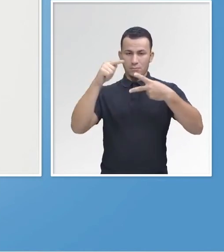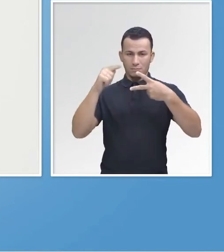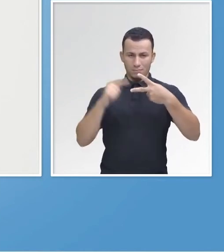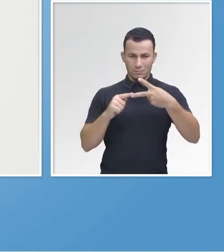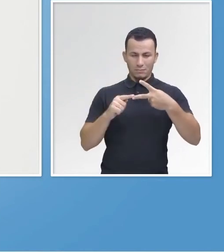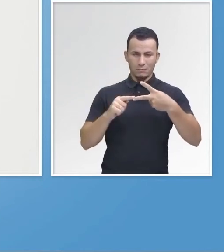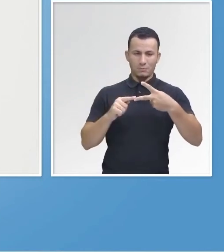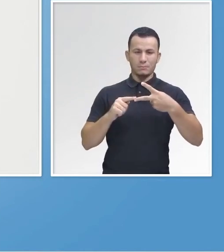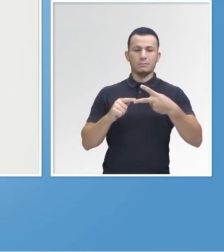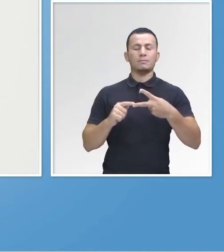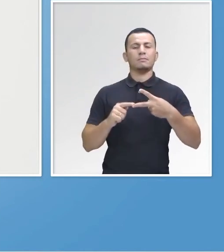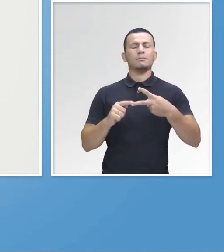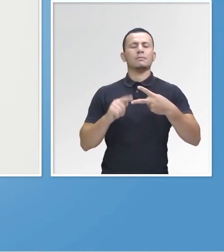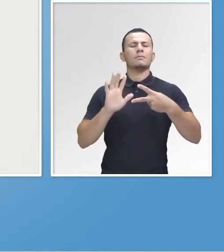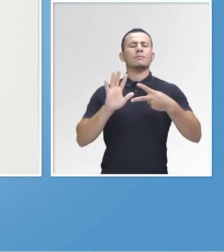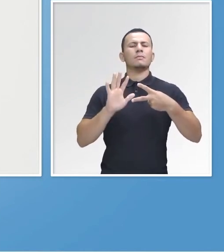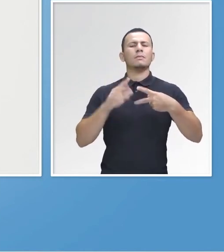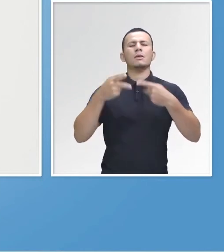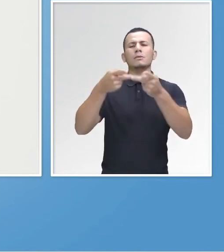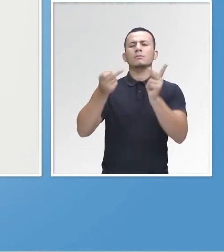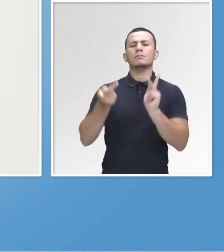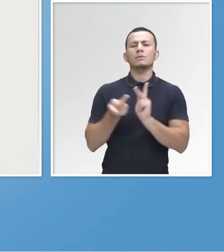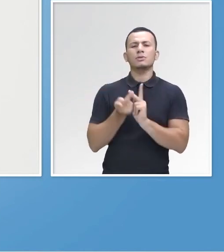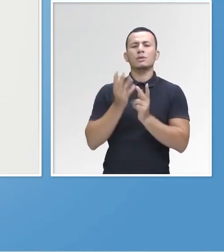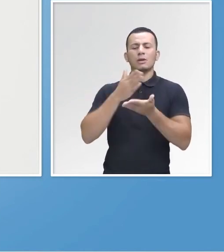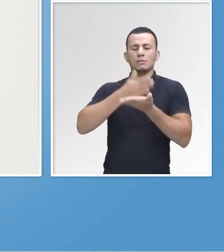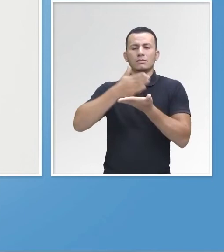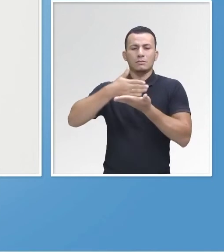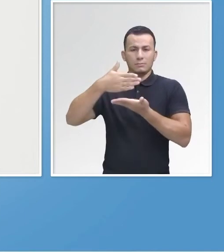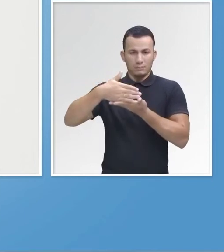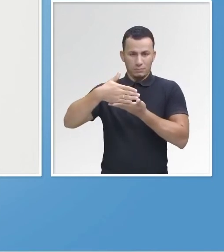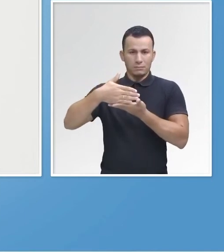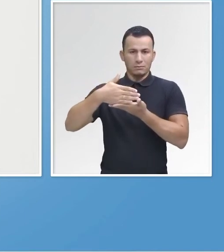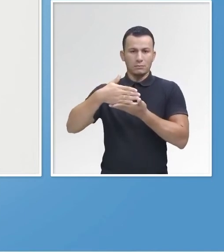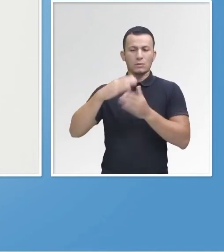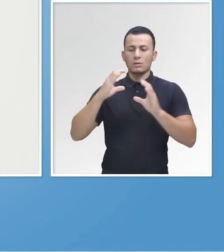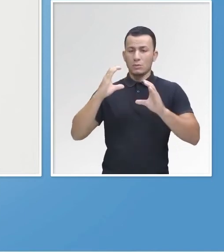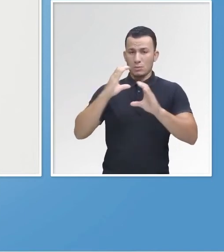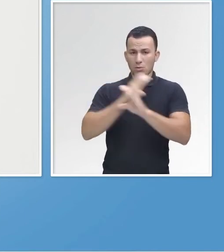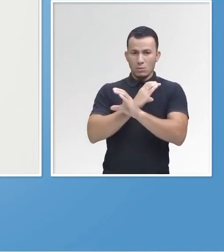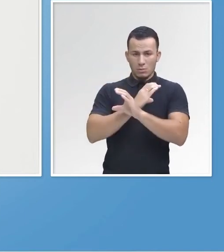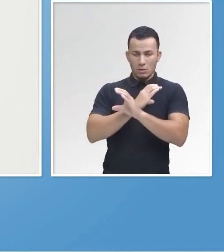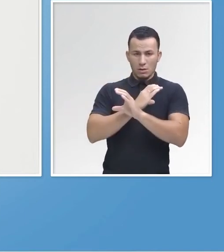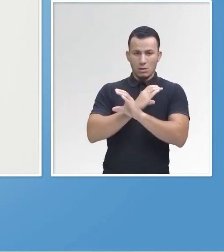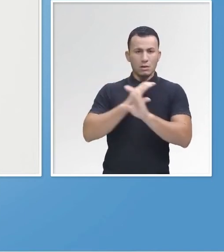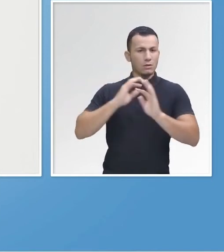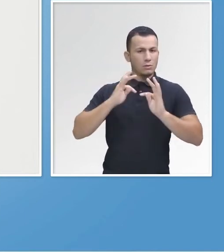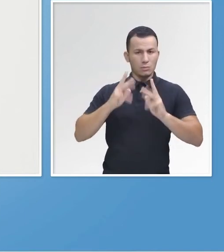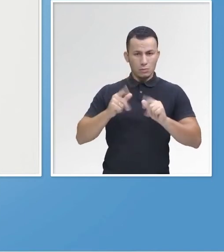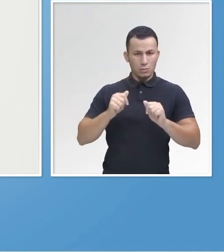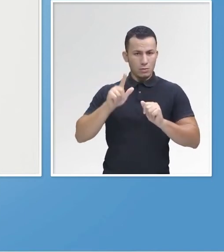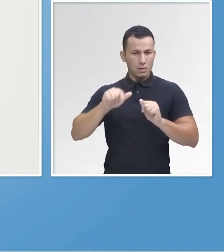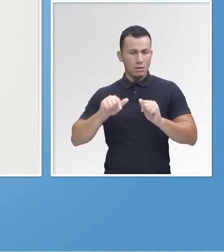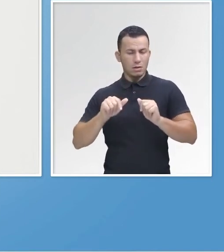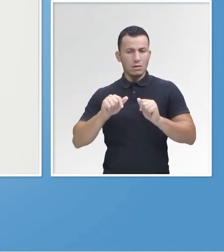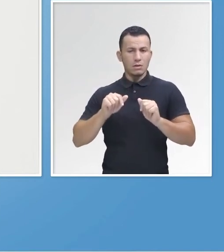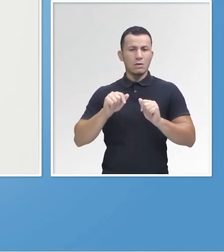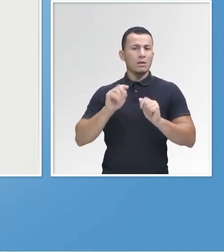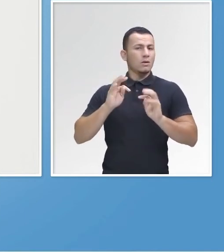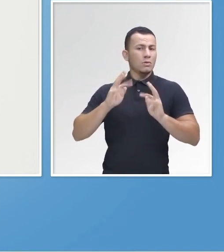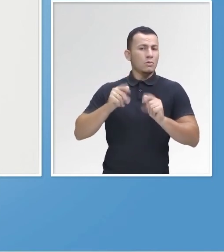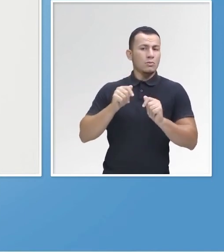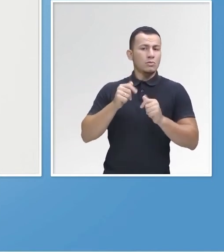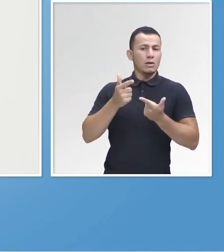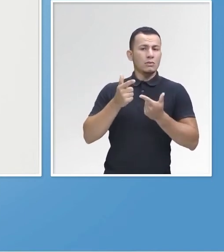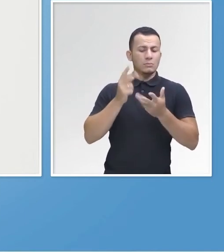em quantas partes do meu todo foi dividido o que que é o todo você só tá falando todo o que que eu todo bom toda aquilo que